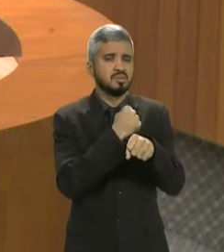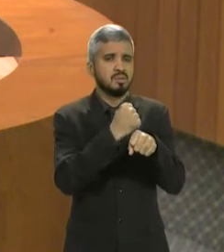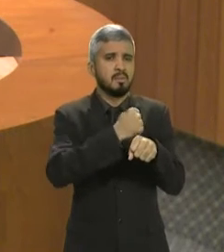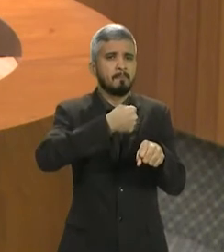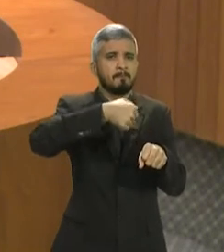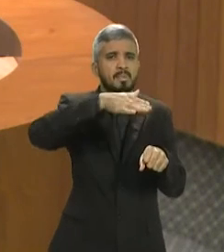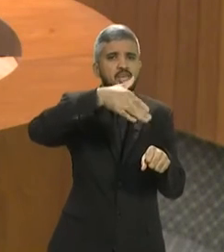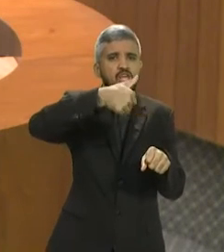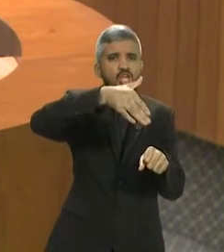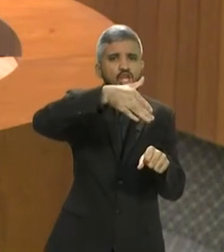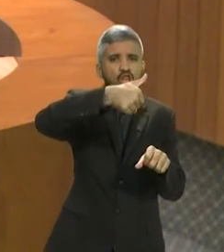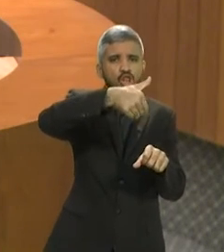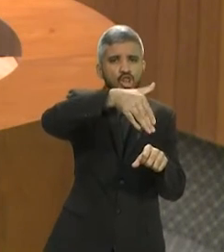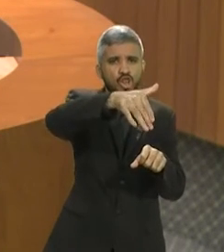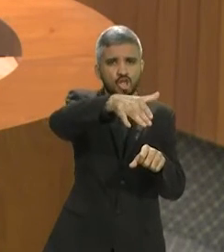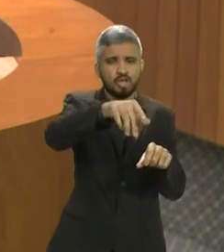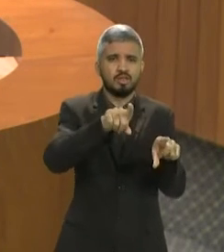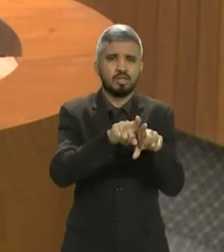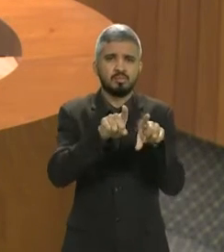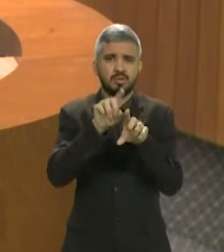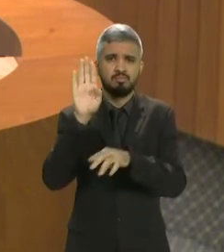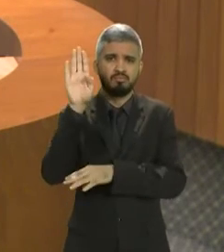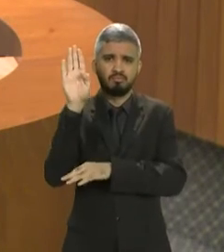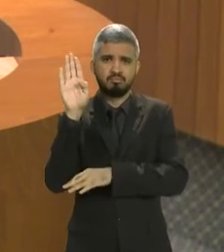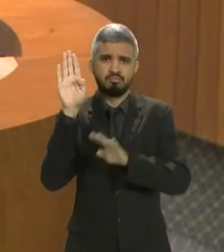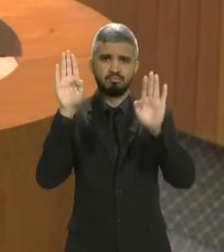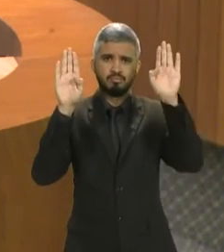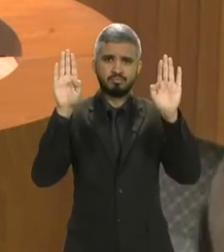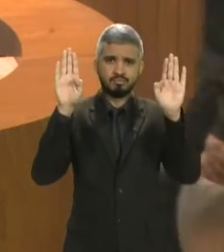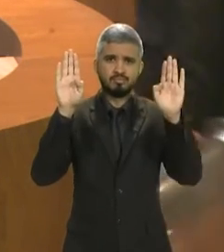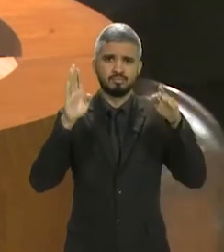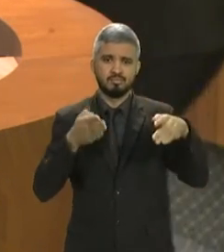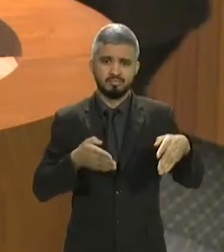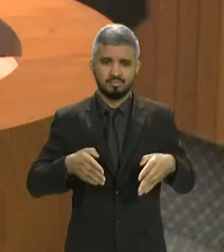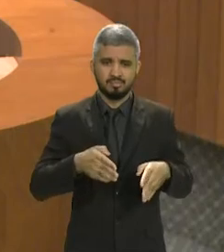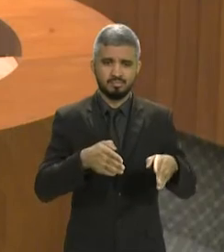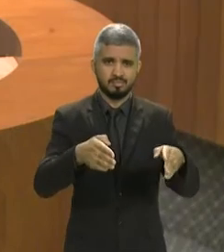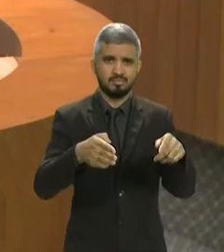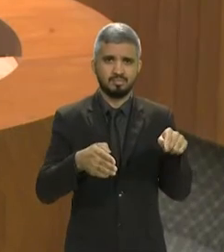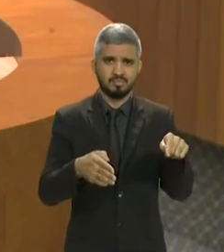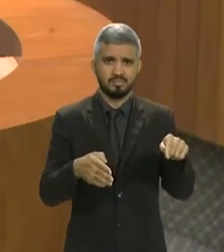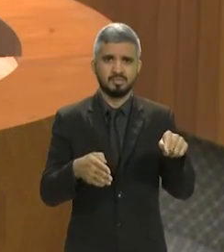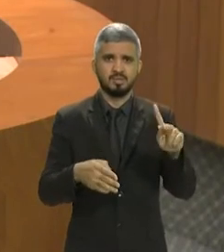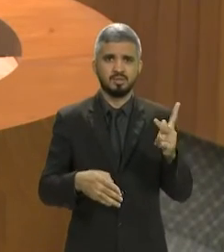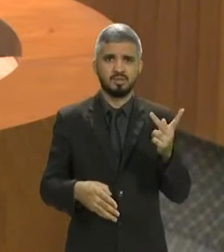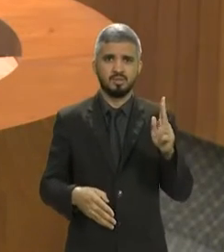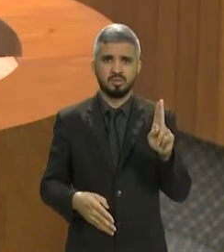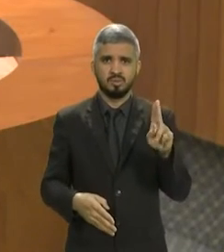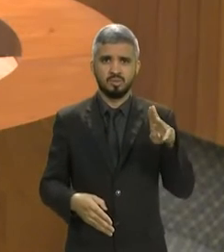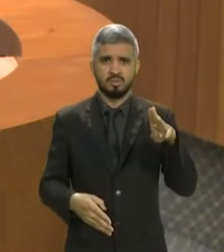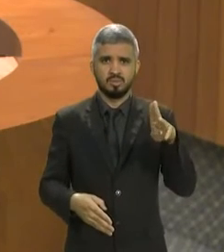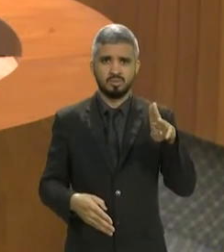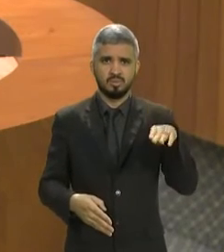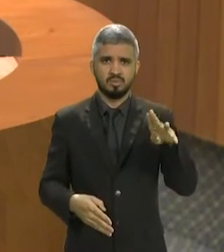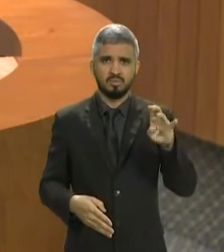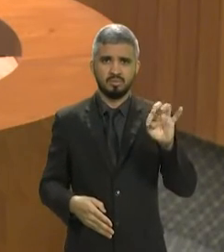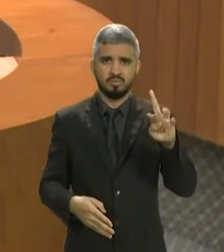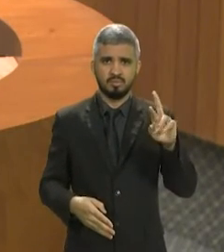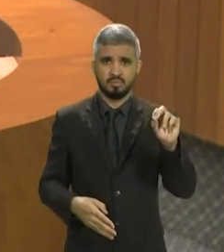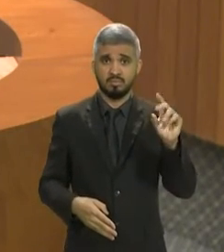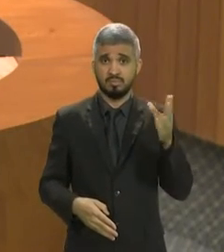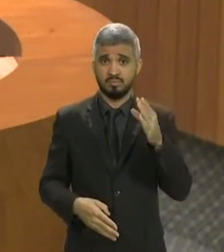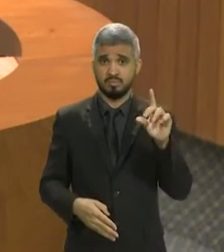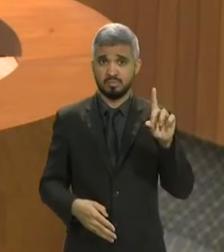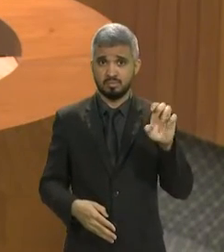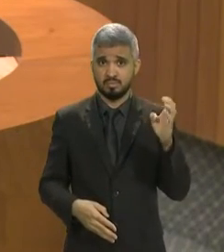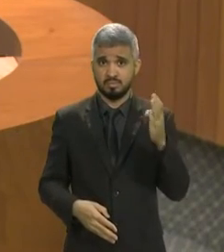vertical e sinalização toda da estrada que liga a cidade de Humberto de Campos. Humberto de Campos, todo mundo conhece, já ouvi falar, e